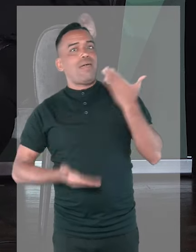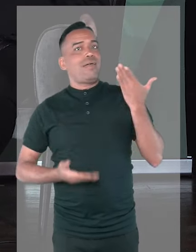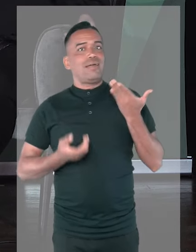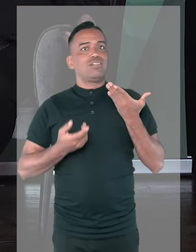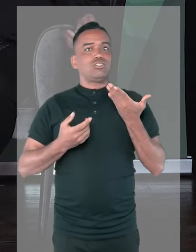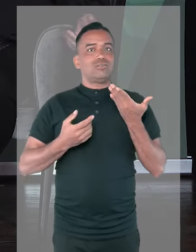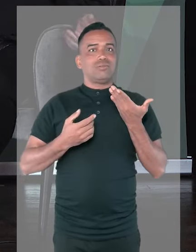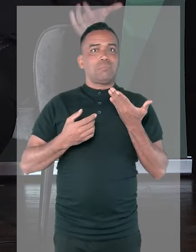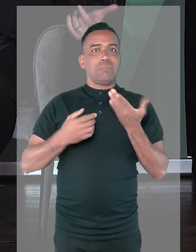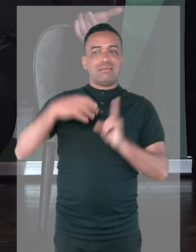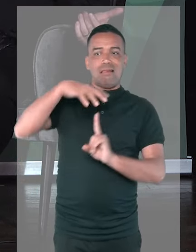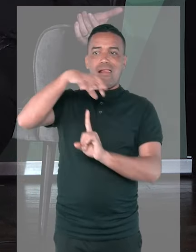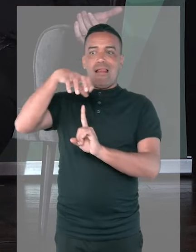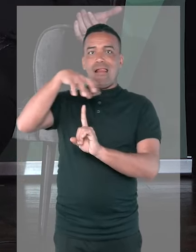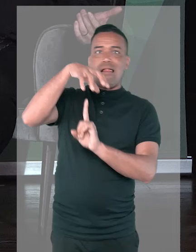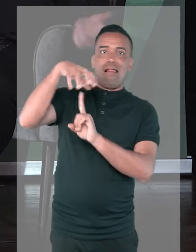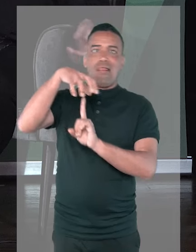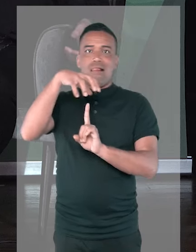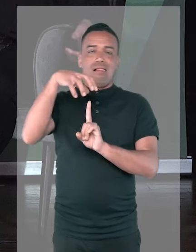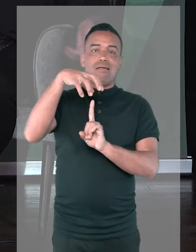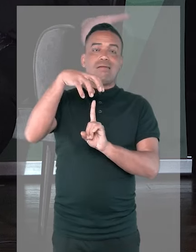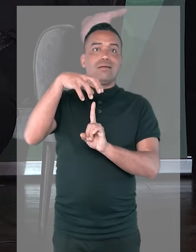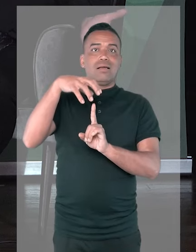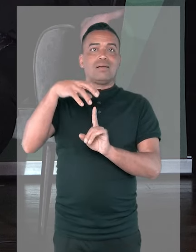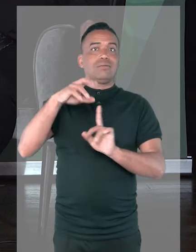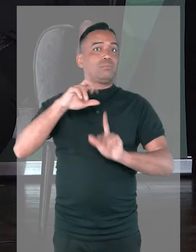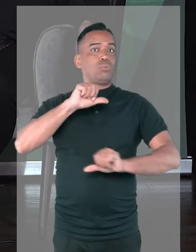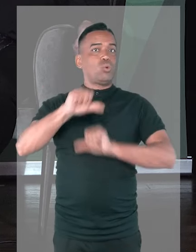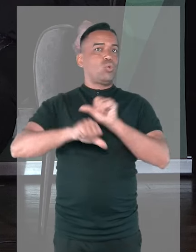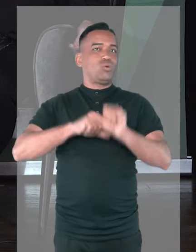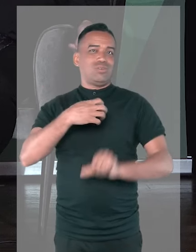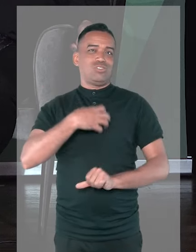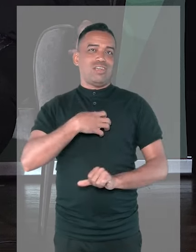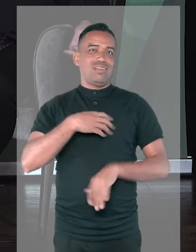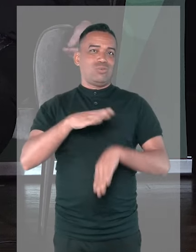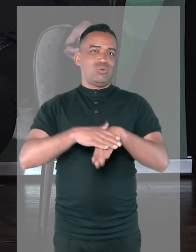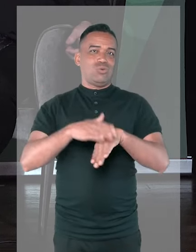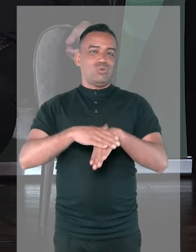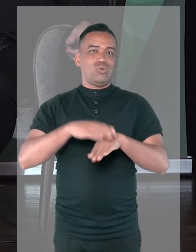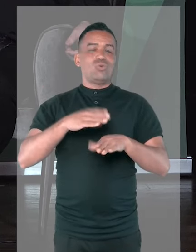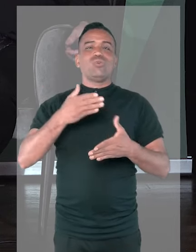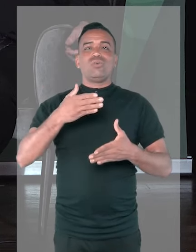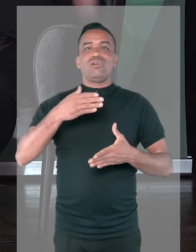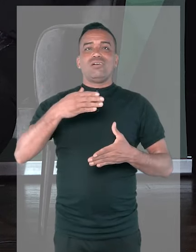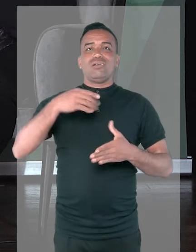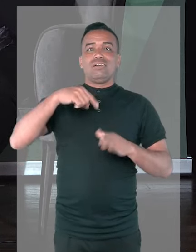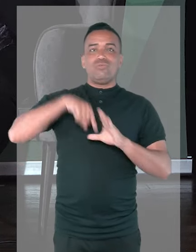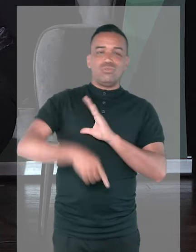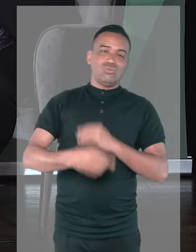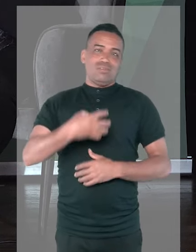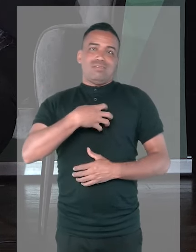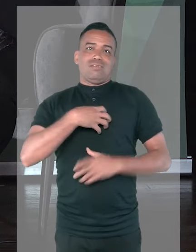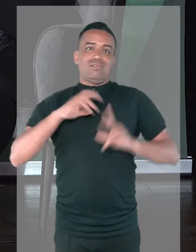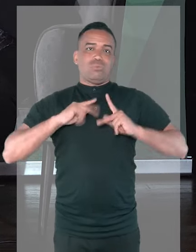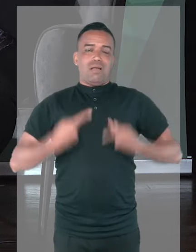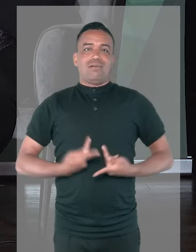cada vez menos humanos. Então, a presença da tecnologia hoje, ela é de tal